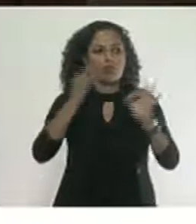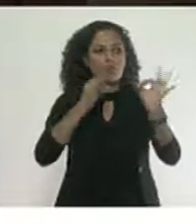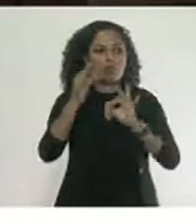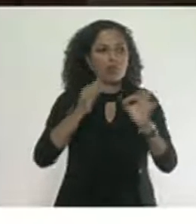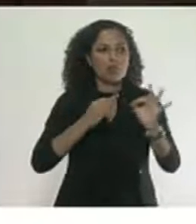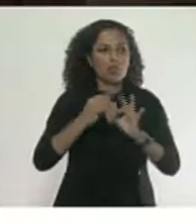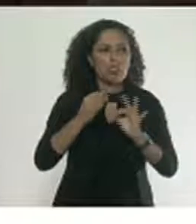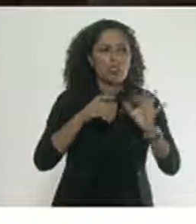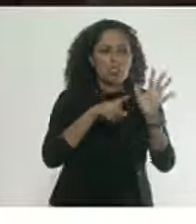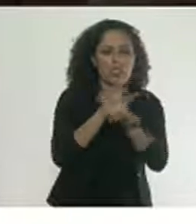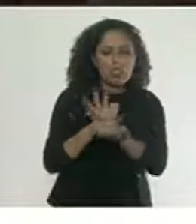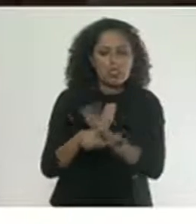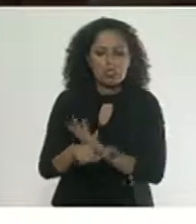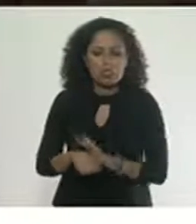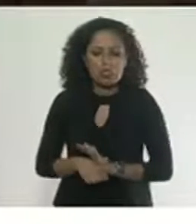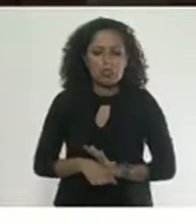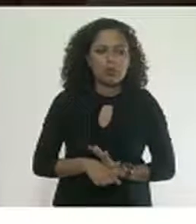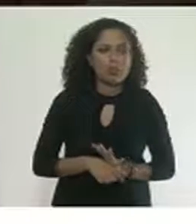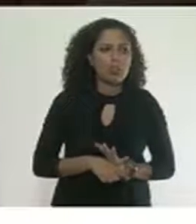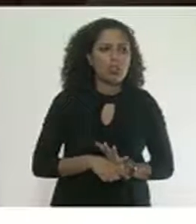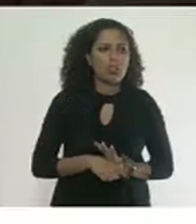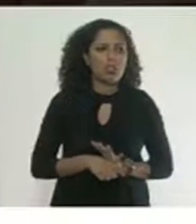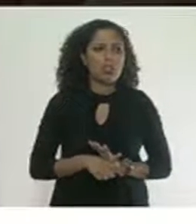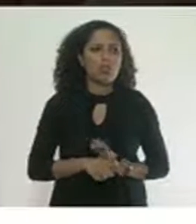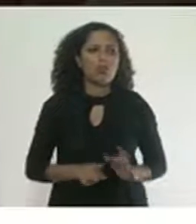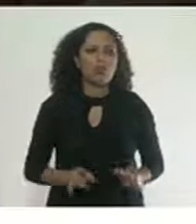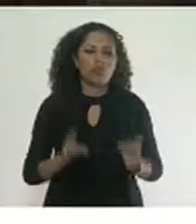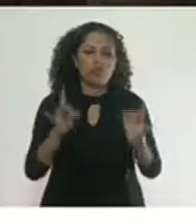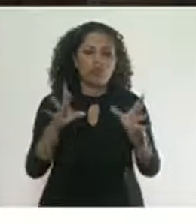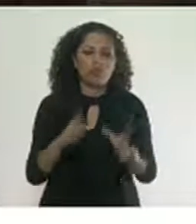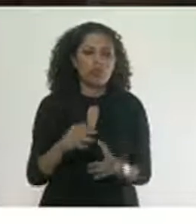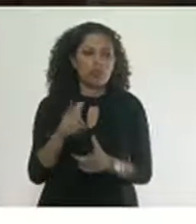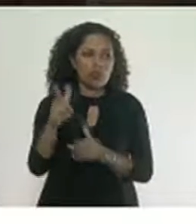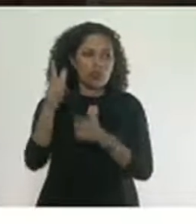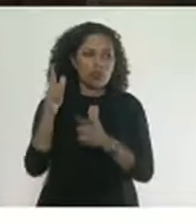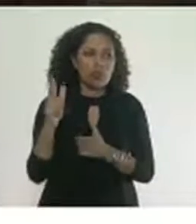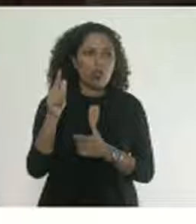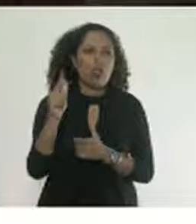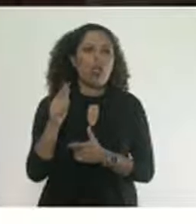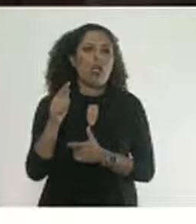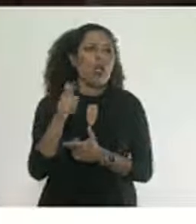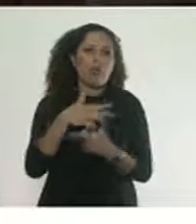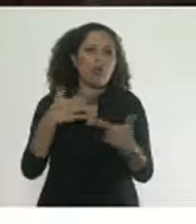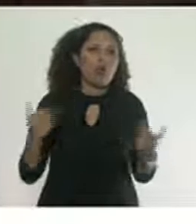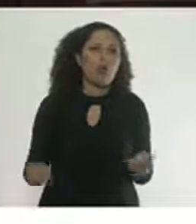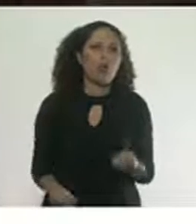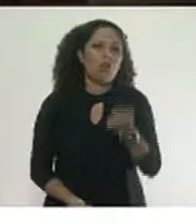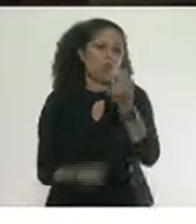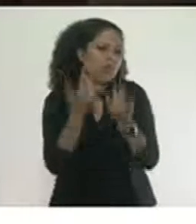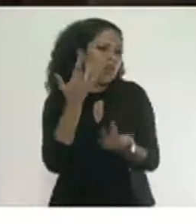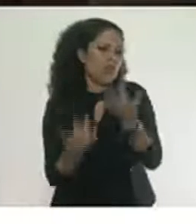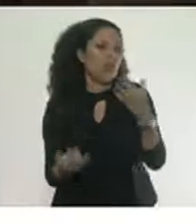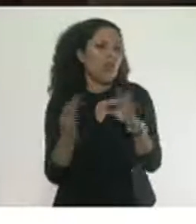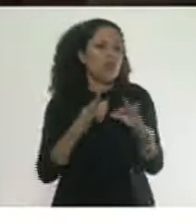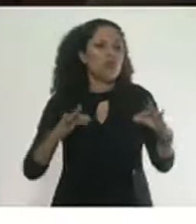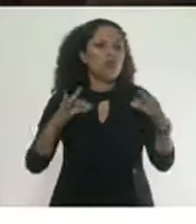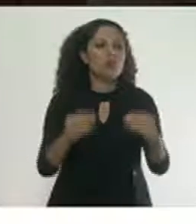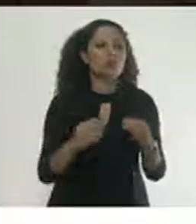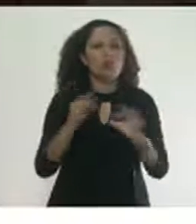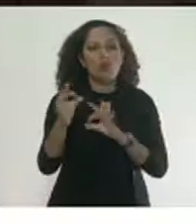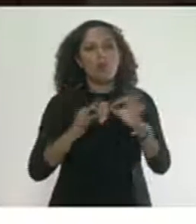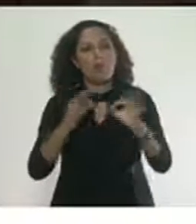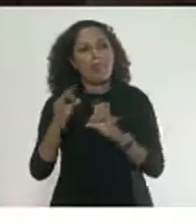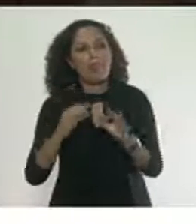moderno de controle e fiscalização da venda de armamento, armas, munições e explosivos, através da elaboração